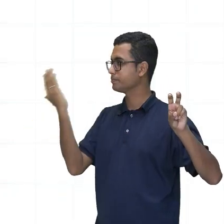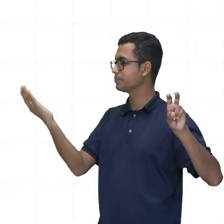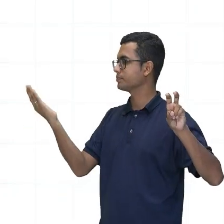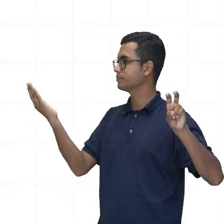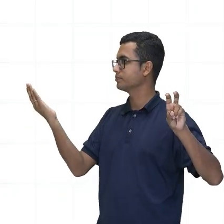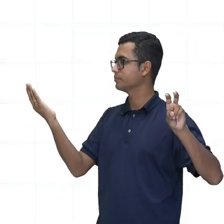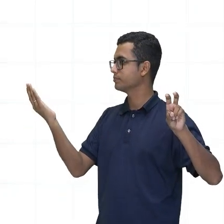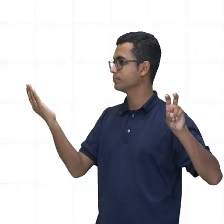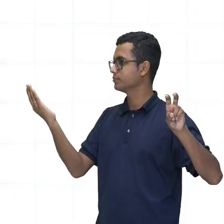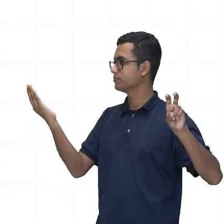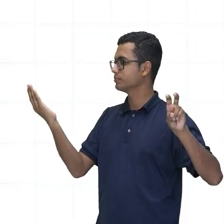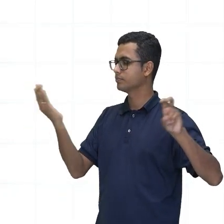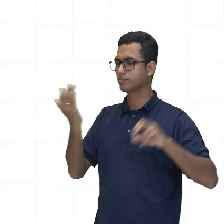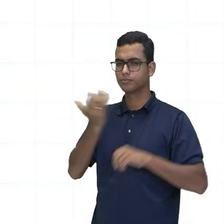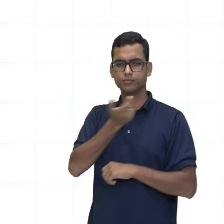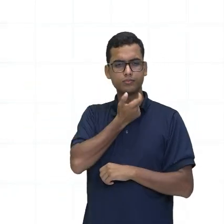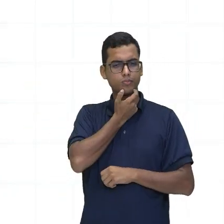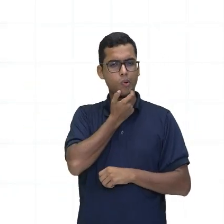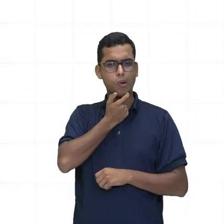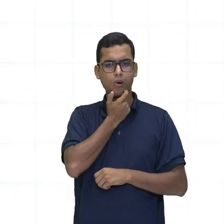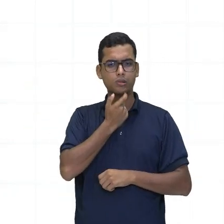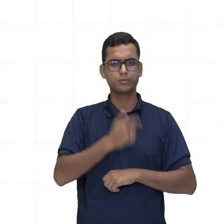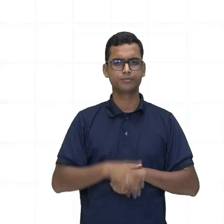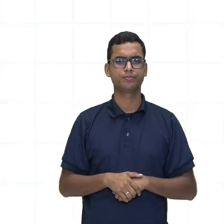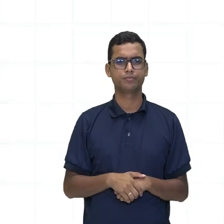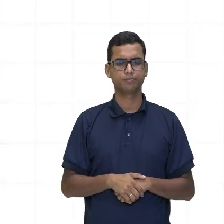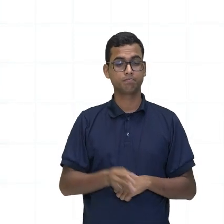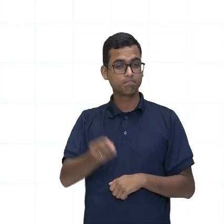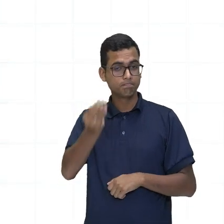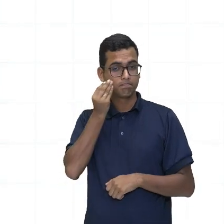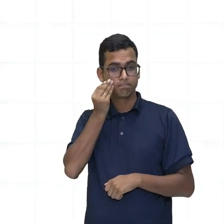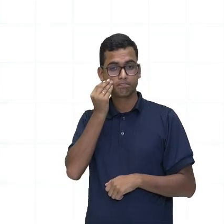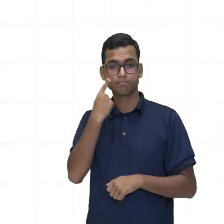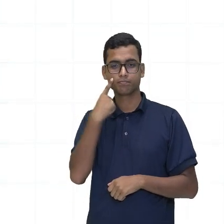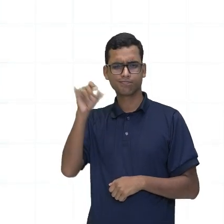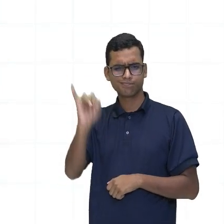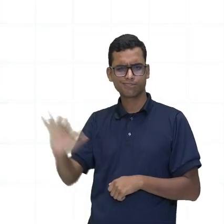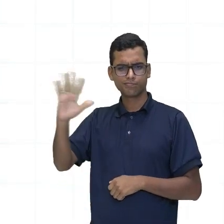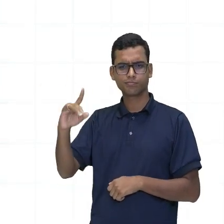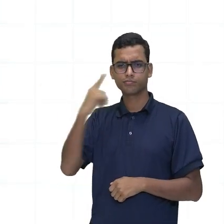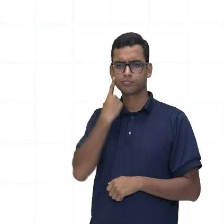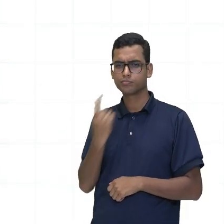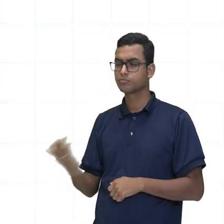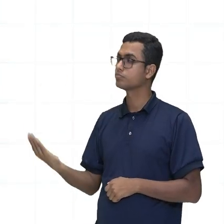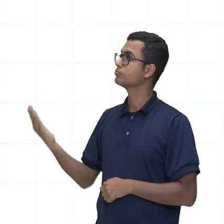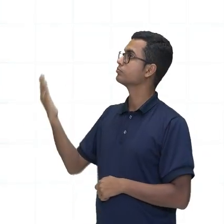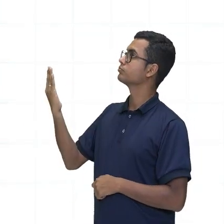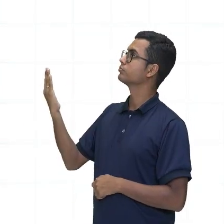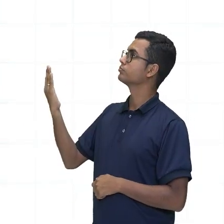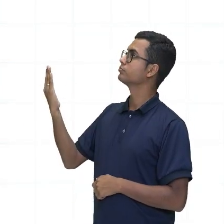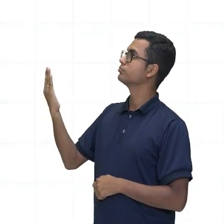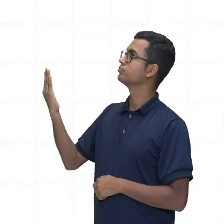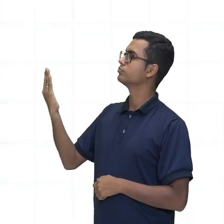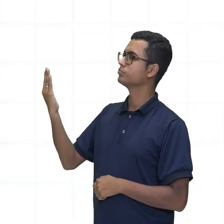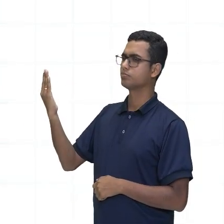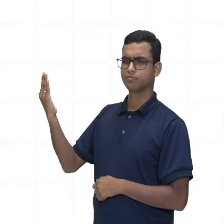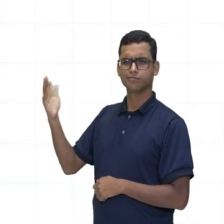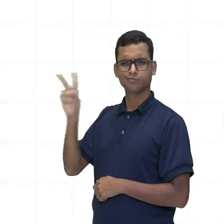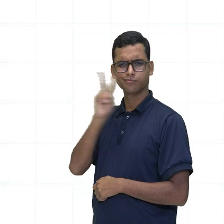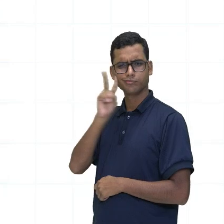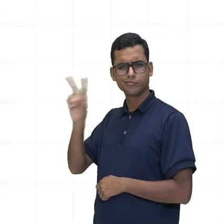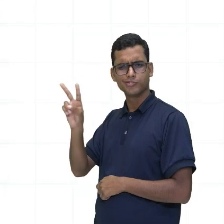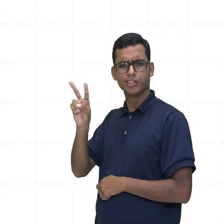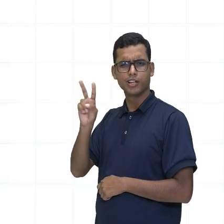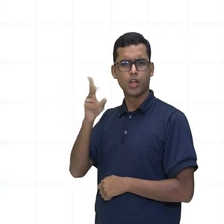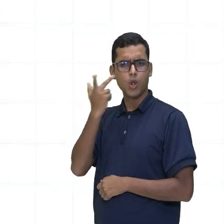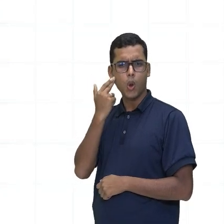addiction in families. E, então, gente, observem uma família. Essa é uma cena bem comum, não sei se é